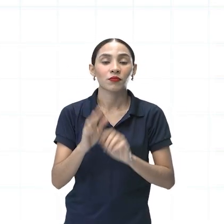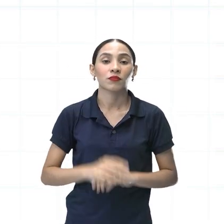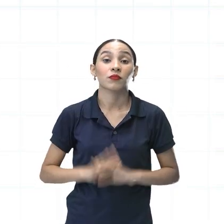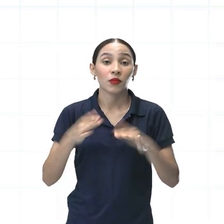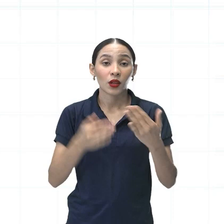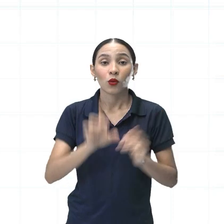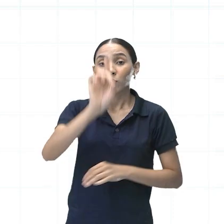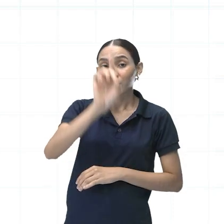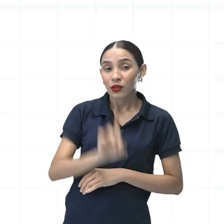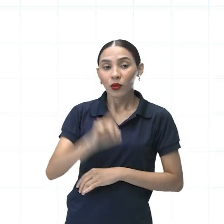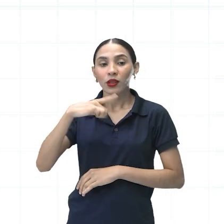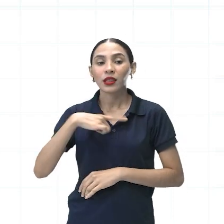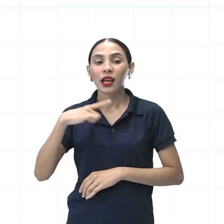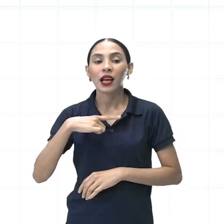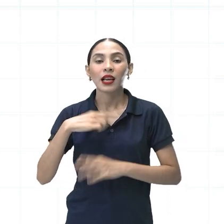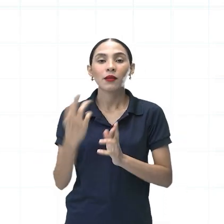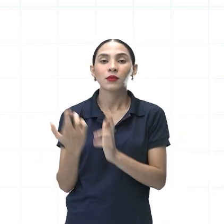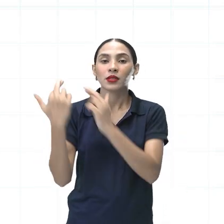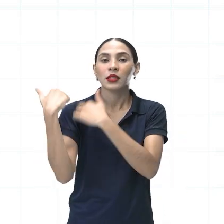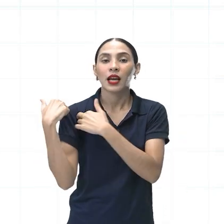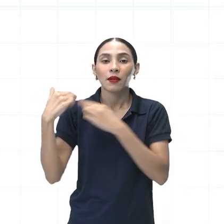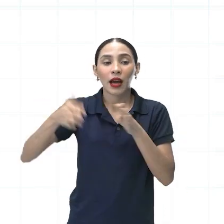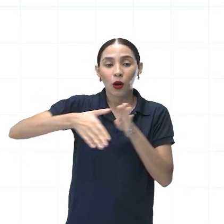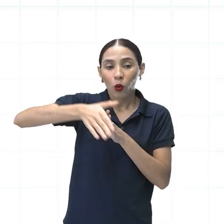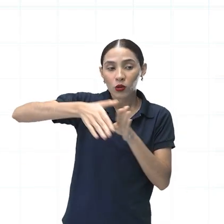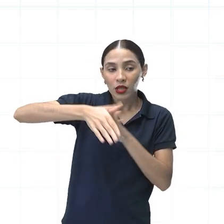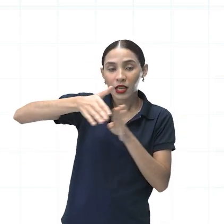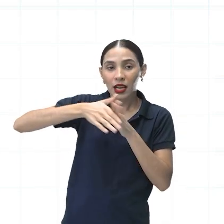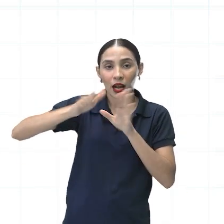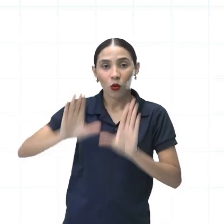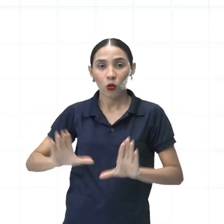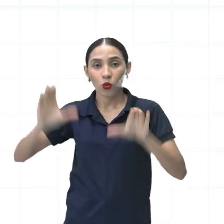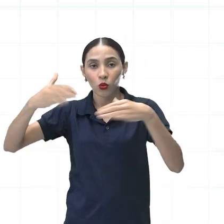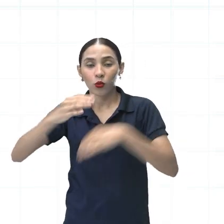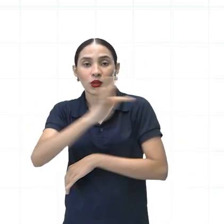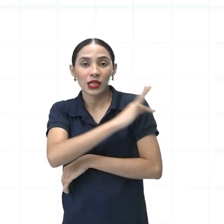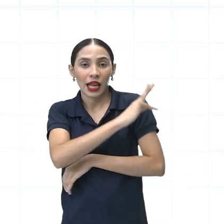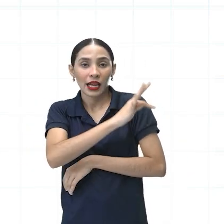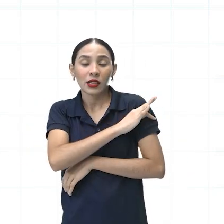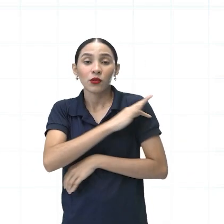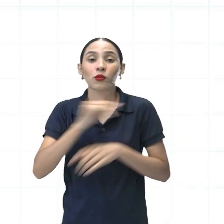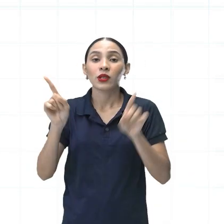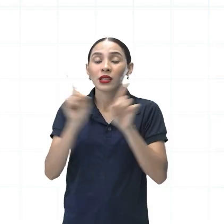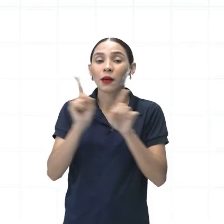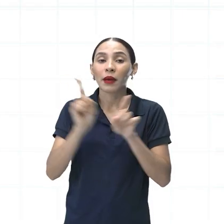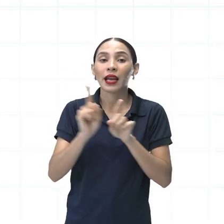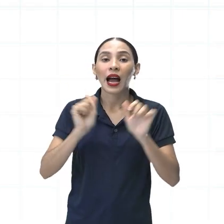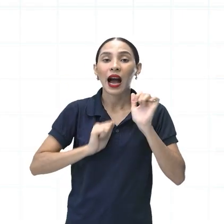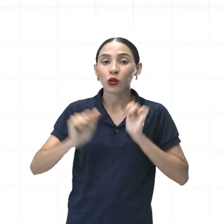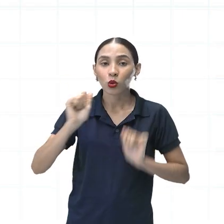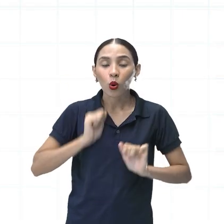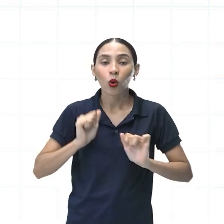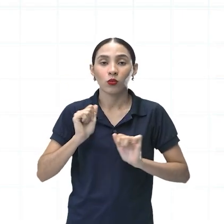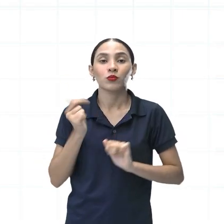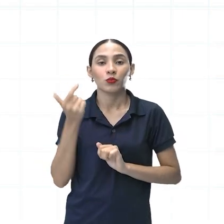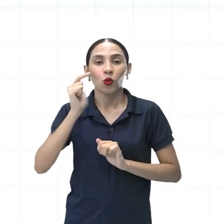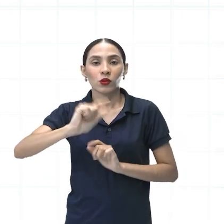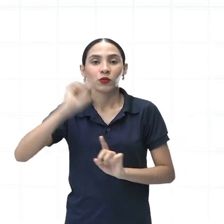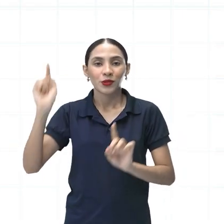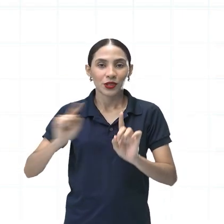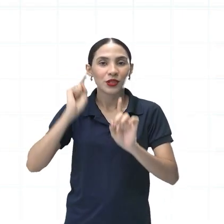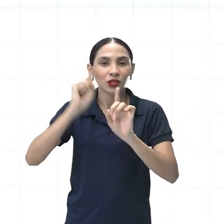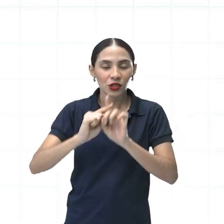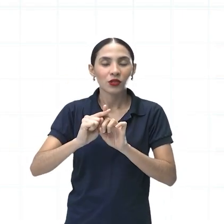diretor tem o papel de guiar os atores e a equipe técnica para que o espetáculo atinja seu